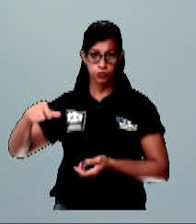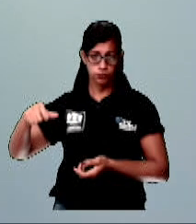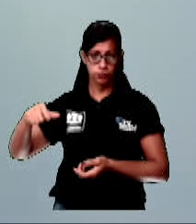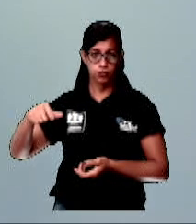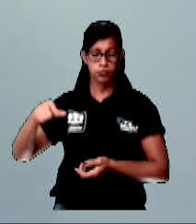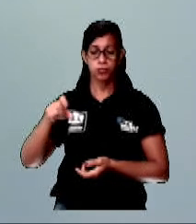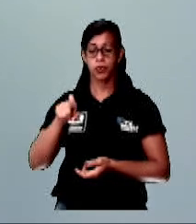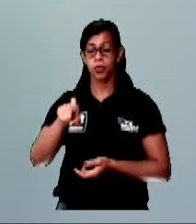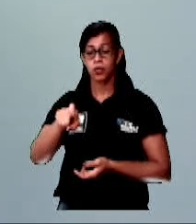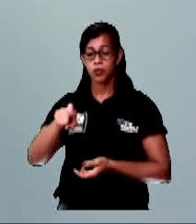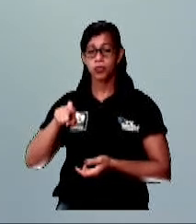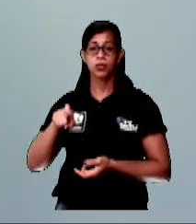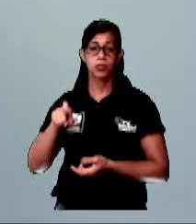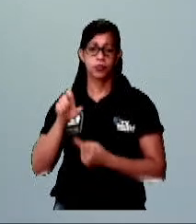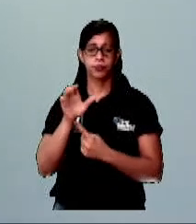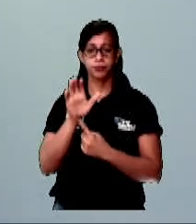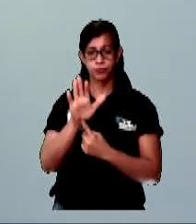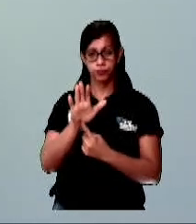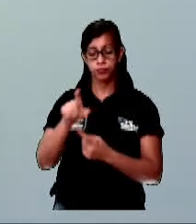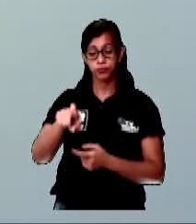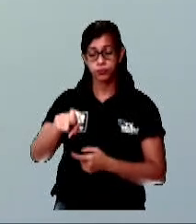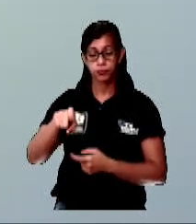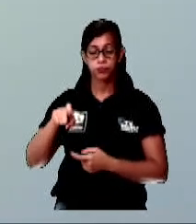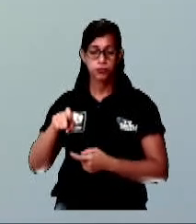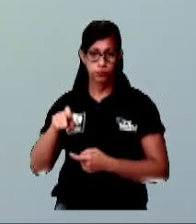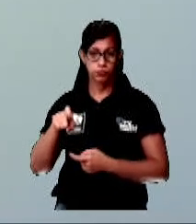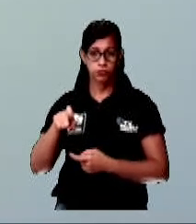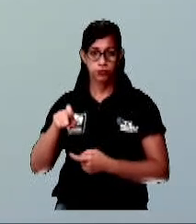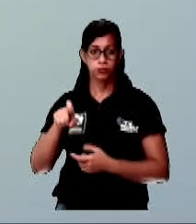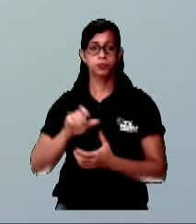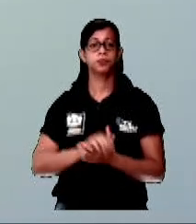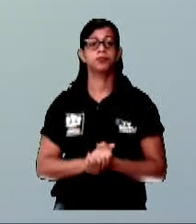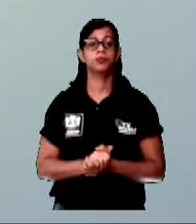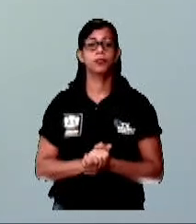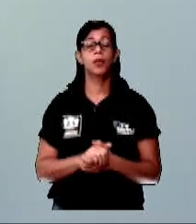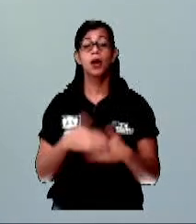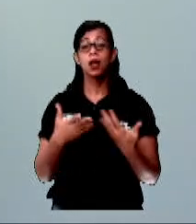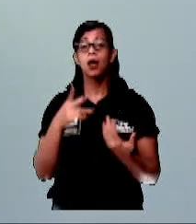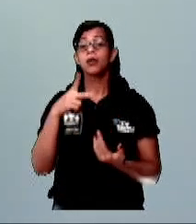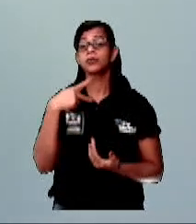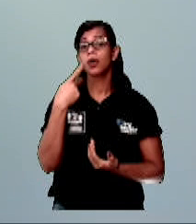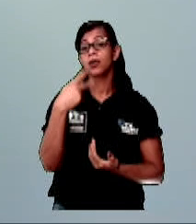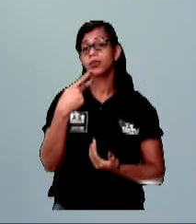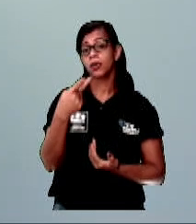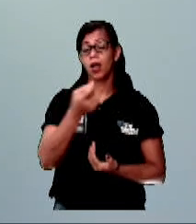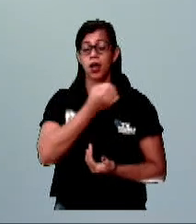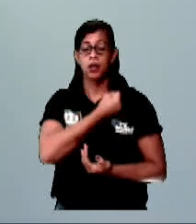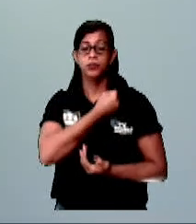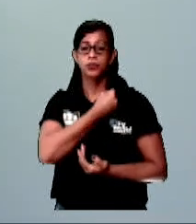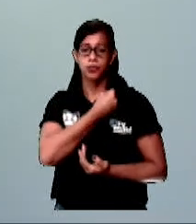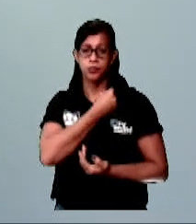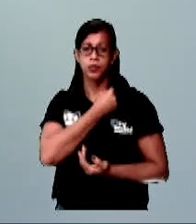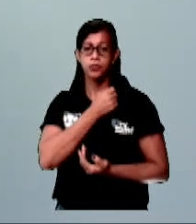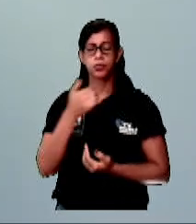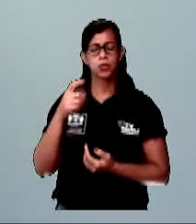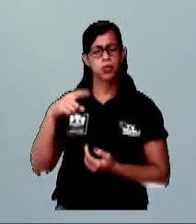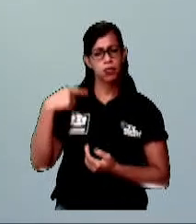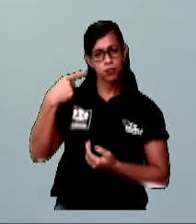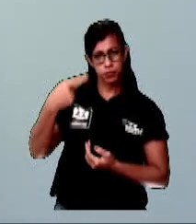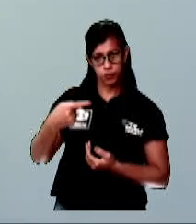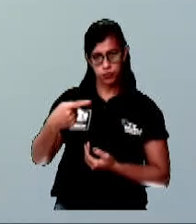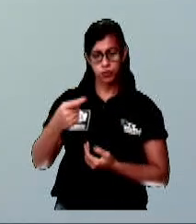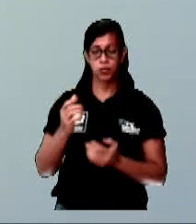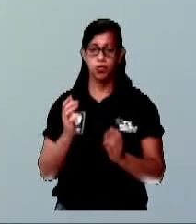e representada por X, pertencente aos reais. A gente vai falar de números reais mais na frente. Hoje a gente vai estar interessado